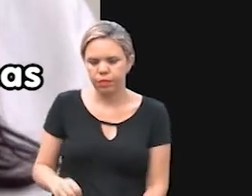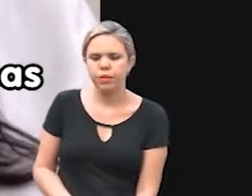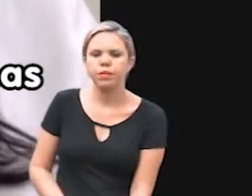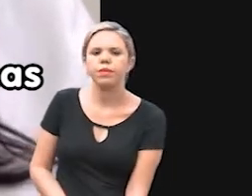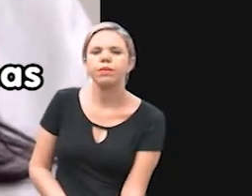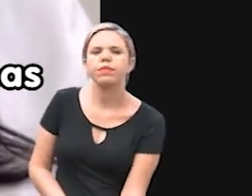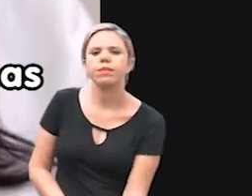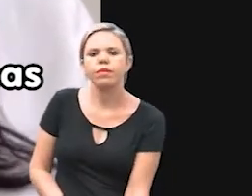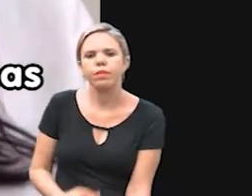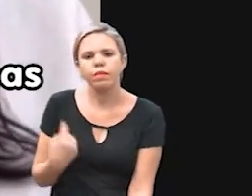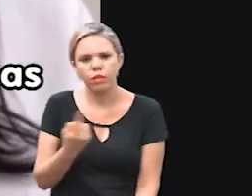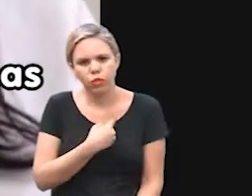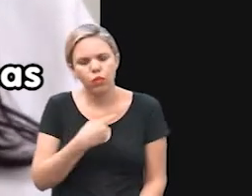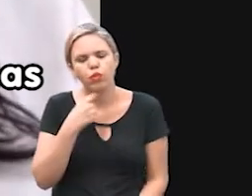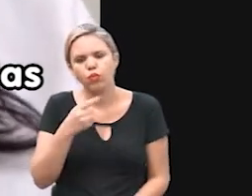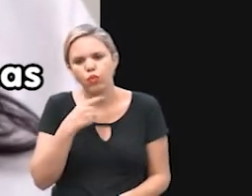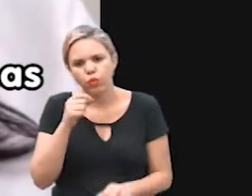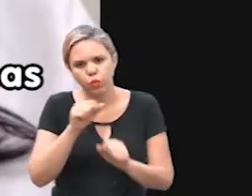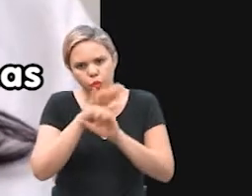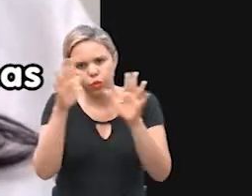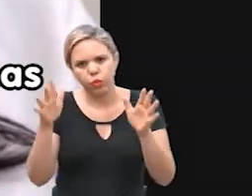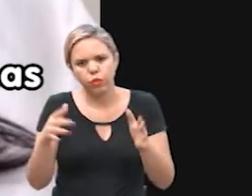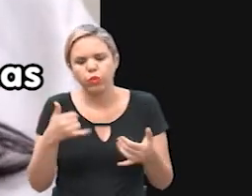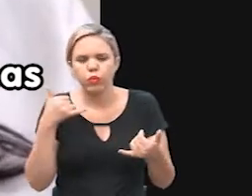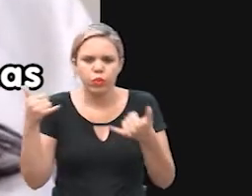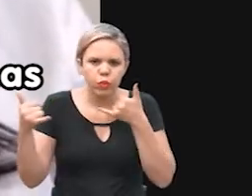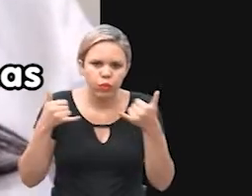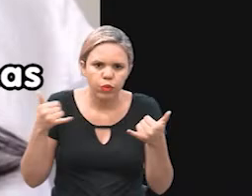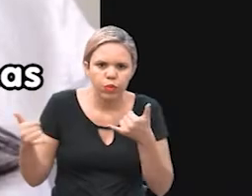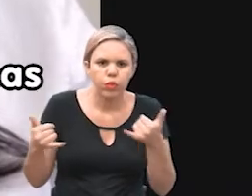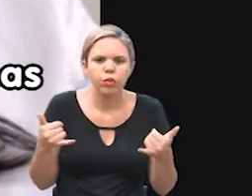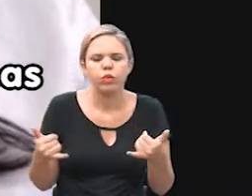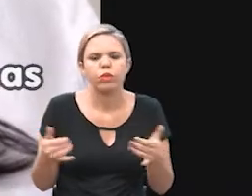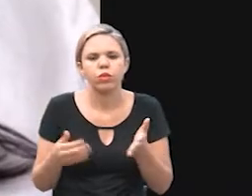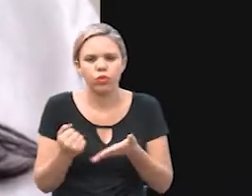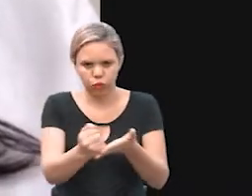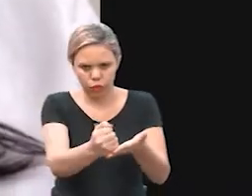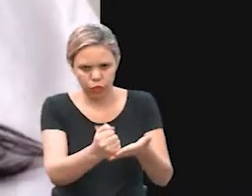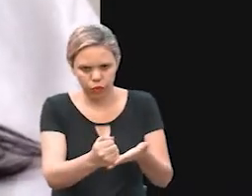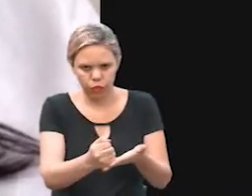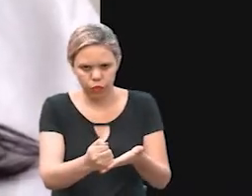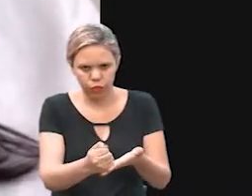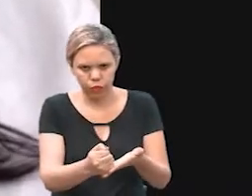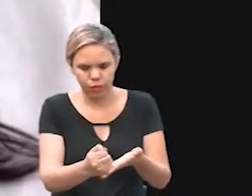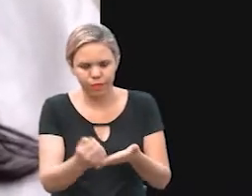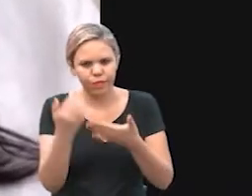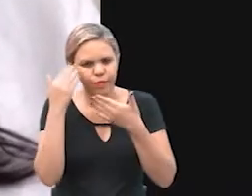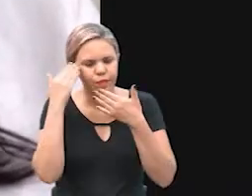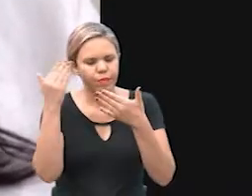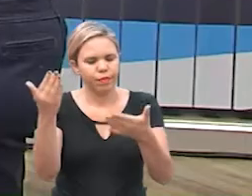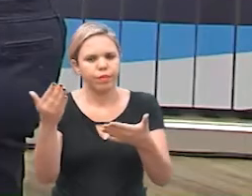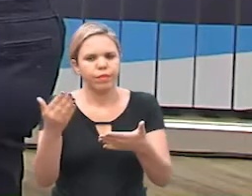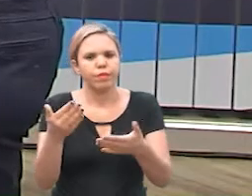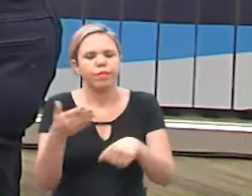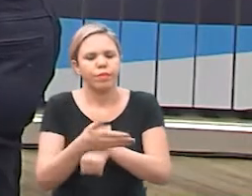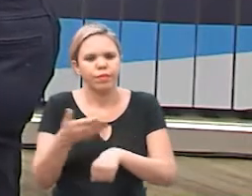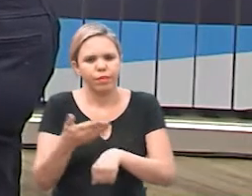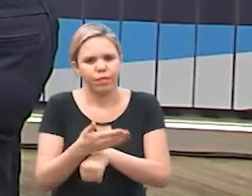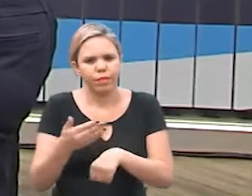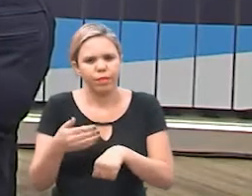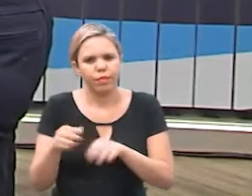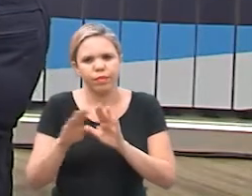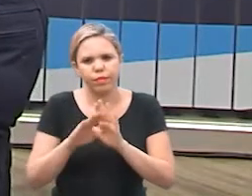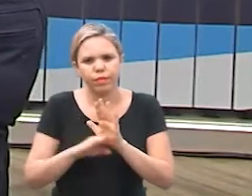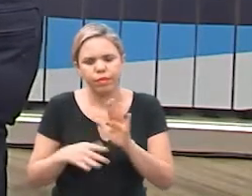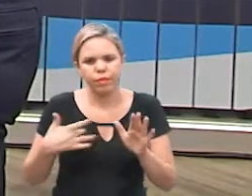19-3306-6039. E aí a gente tira as dúvidas dela por telefone e ajuda. Olívia, muito obrigada por participar aqui